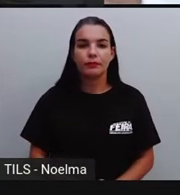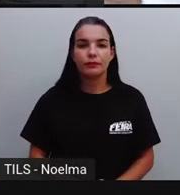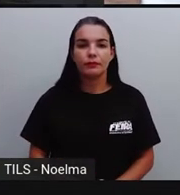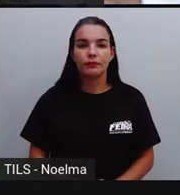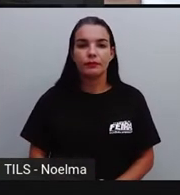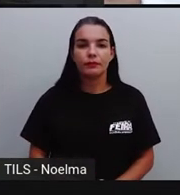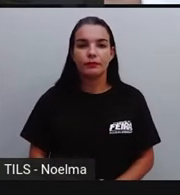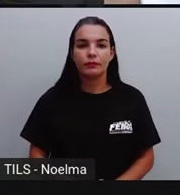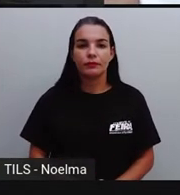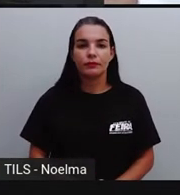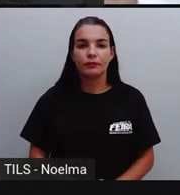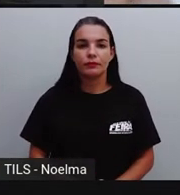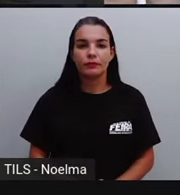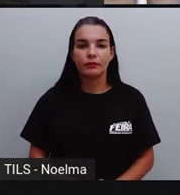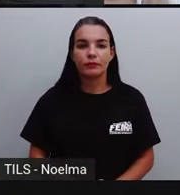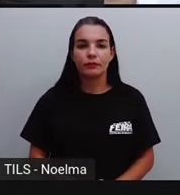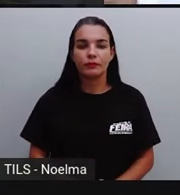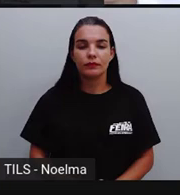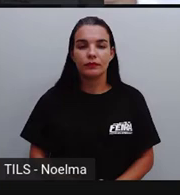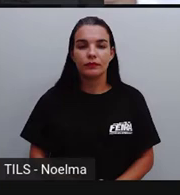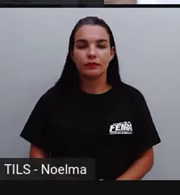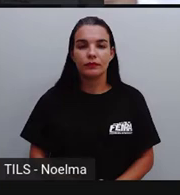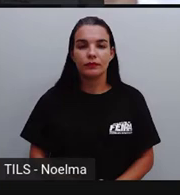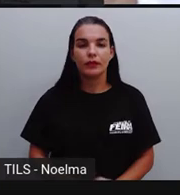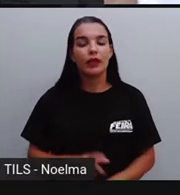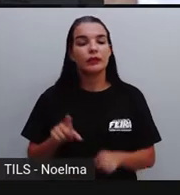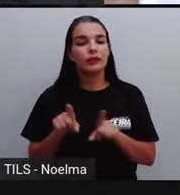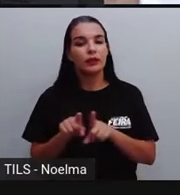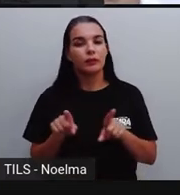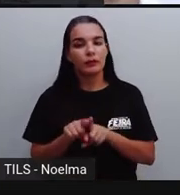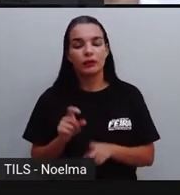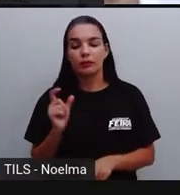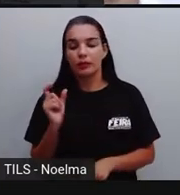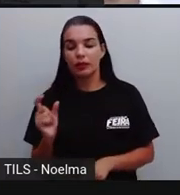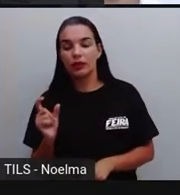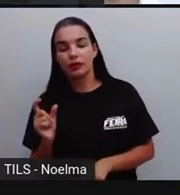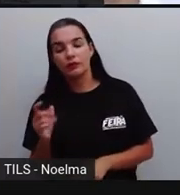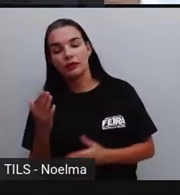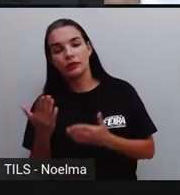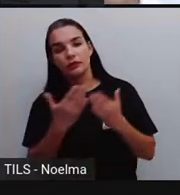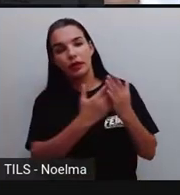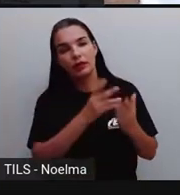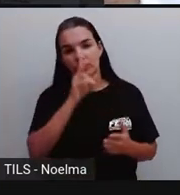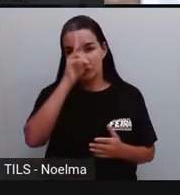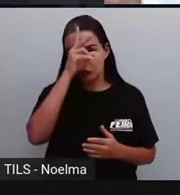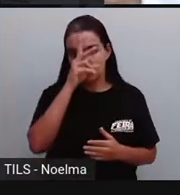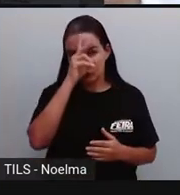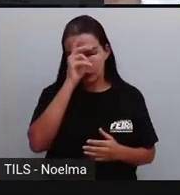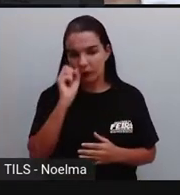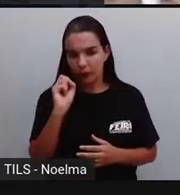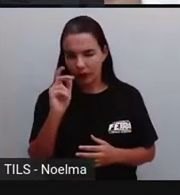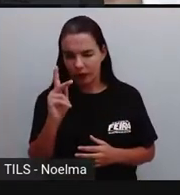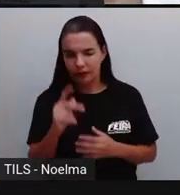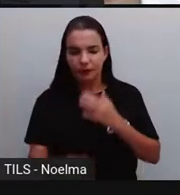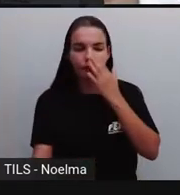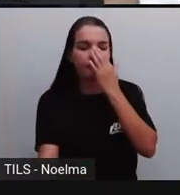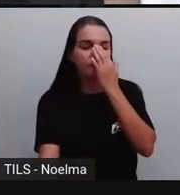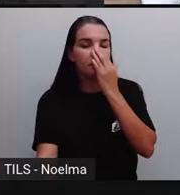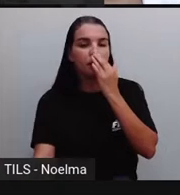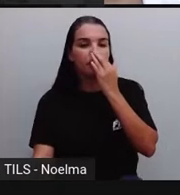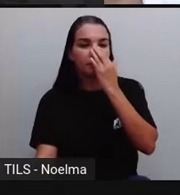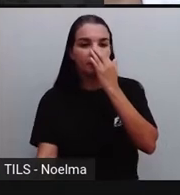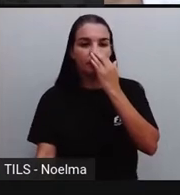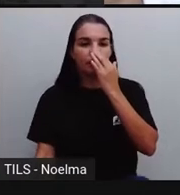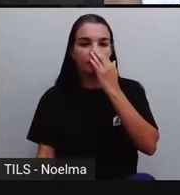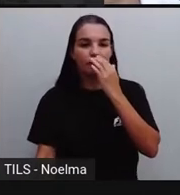vamos fazer a leitura. Também são palavrinhas do anúncio e do texto, tá? Da própria história que a